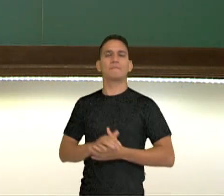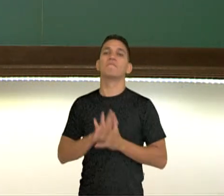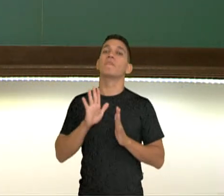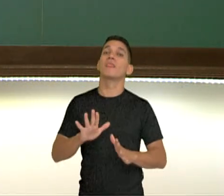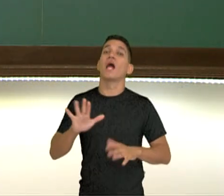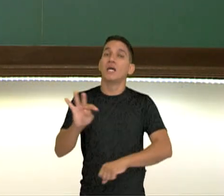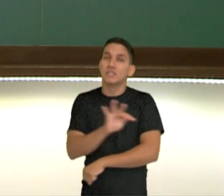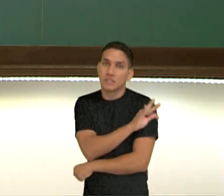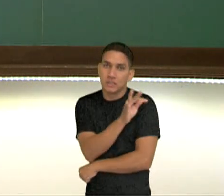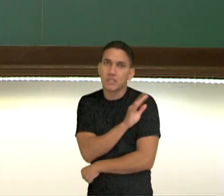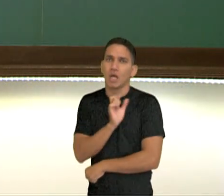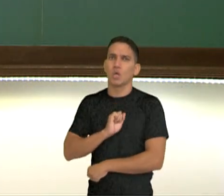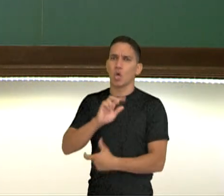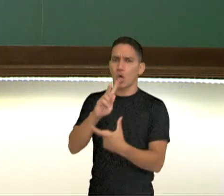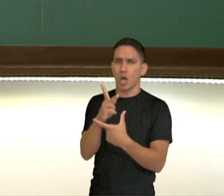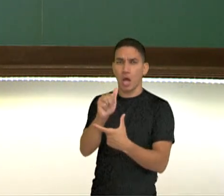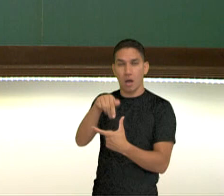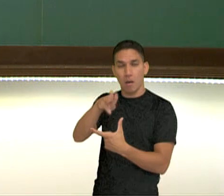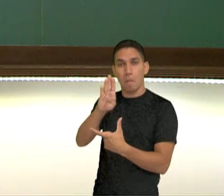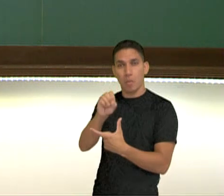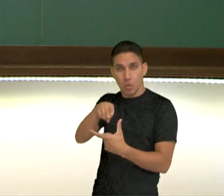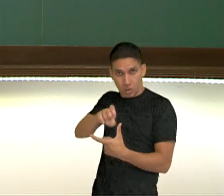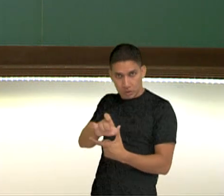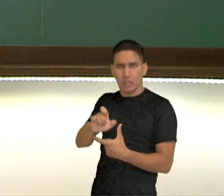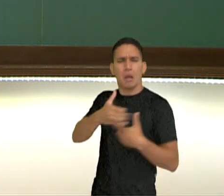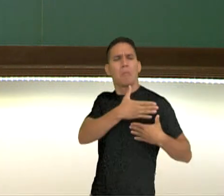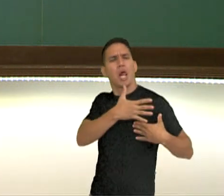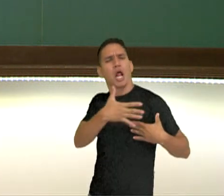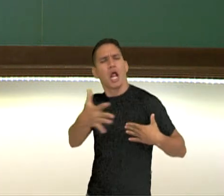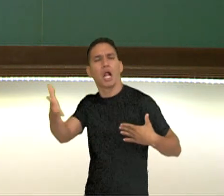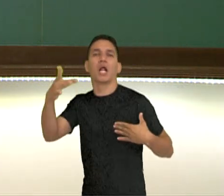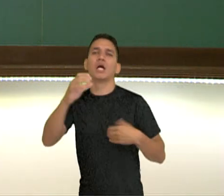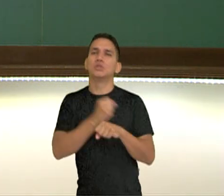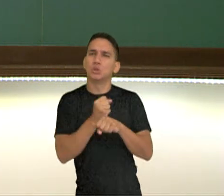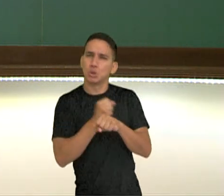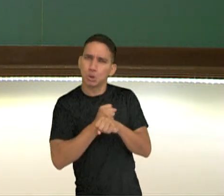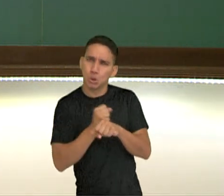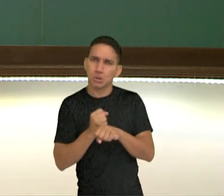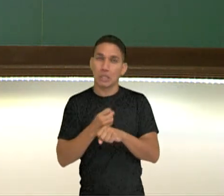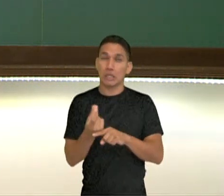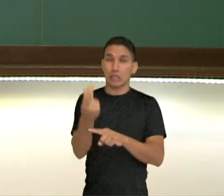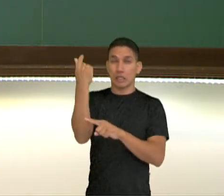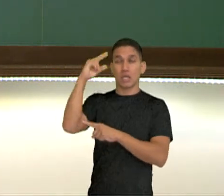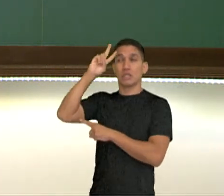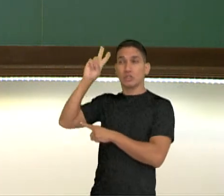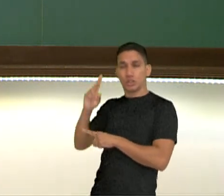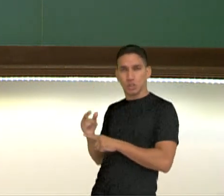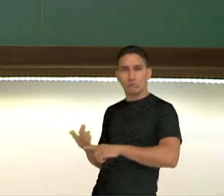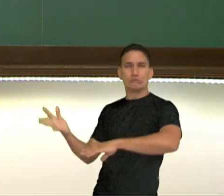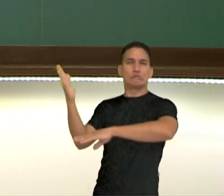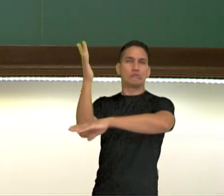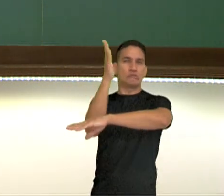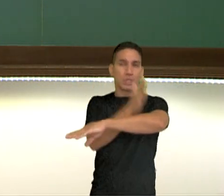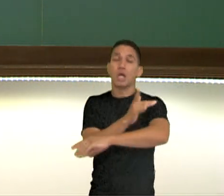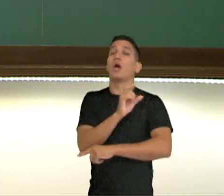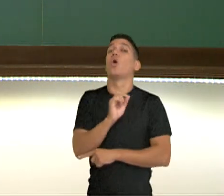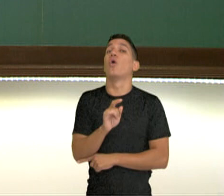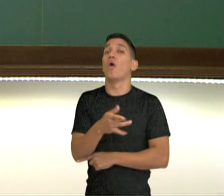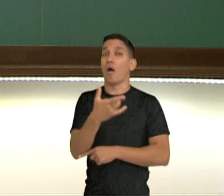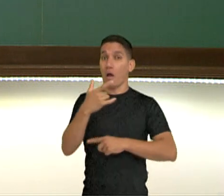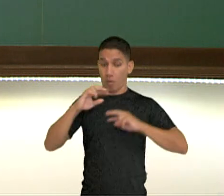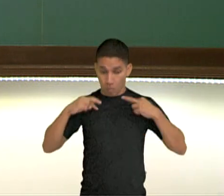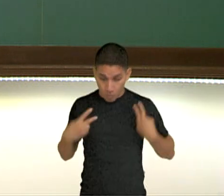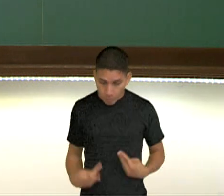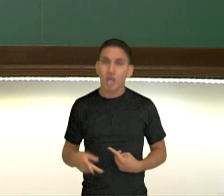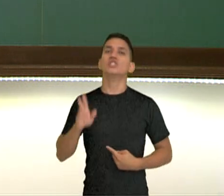única existente ao longo de uma extensa história desde os tempos primitivos o homem trabalha com a exploração